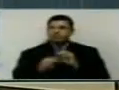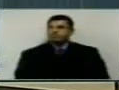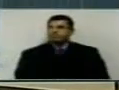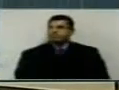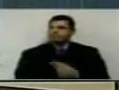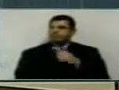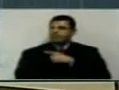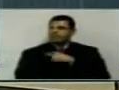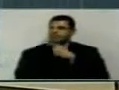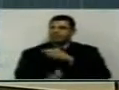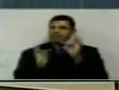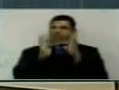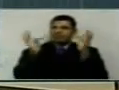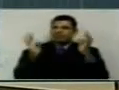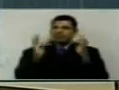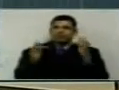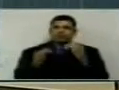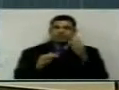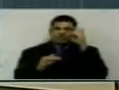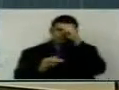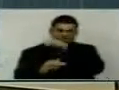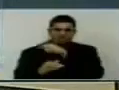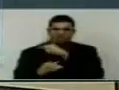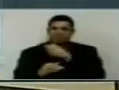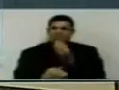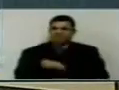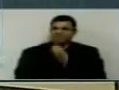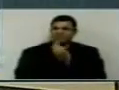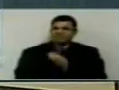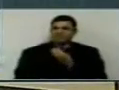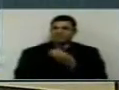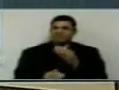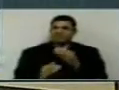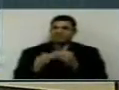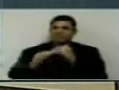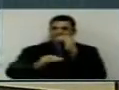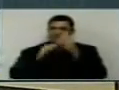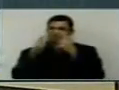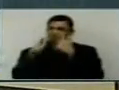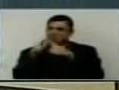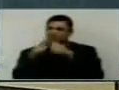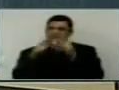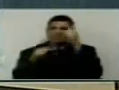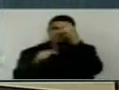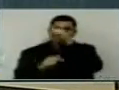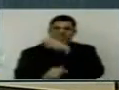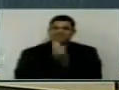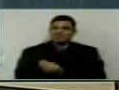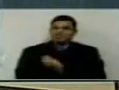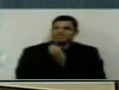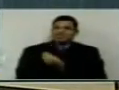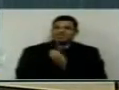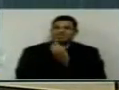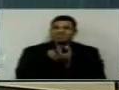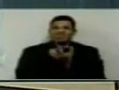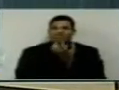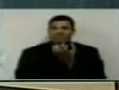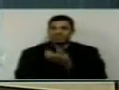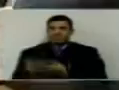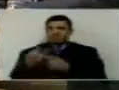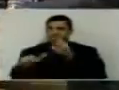tem aquela fase difícil da vida, irmão, tem aquela fase em que você